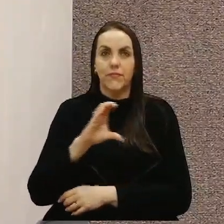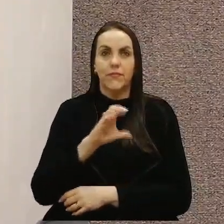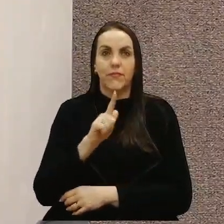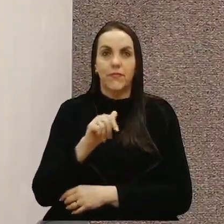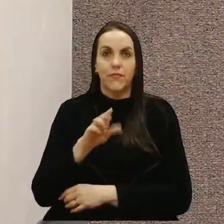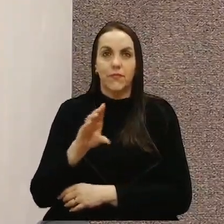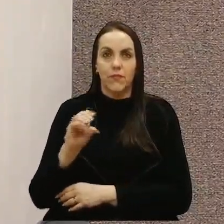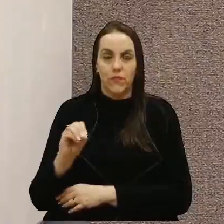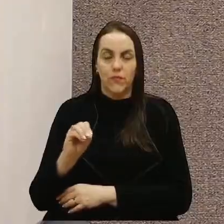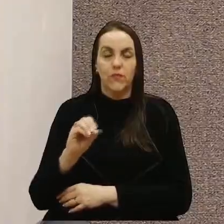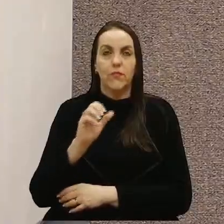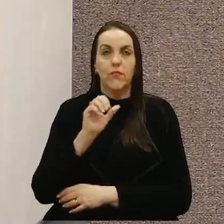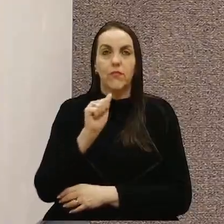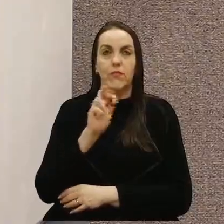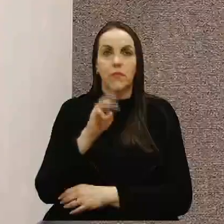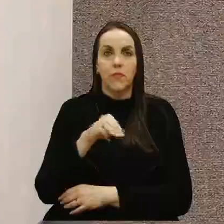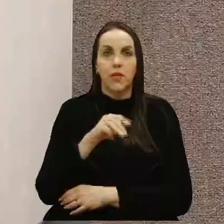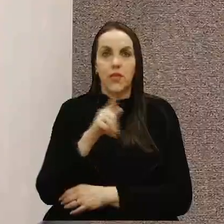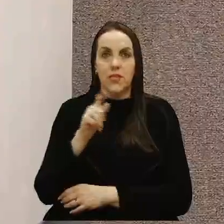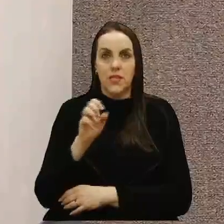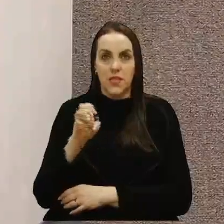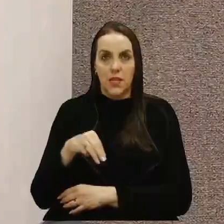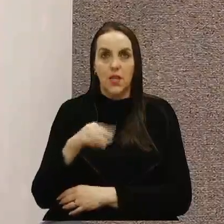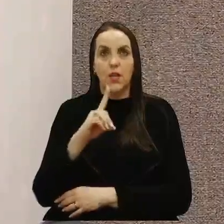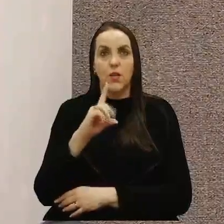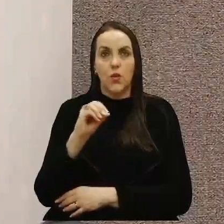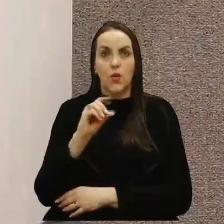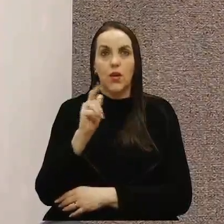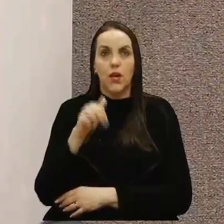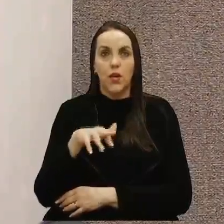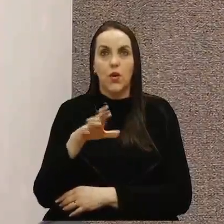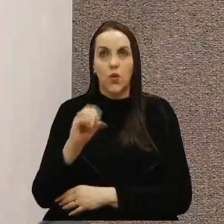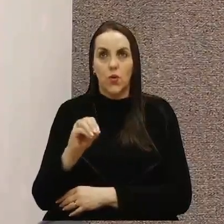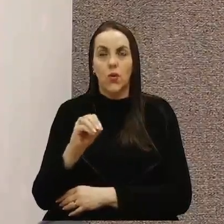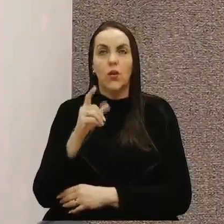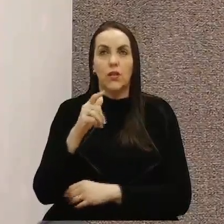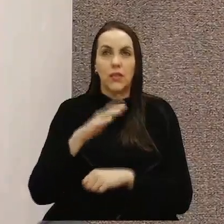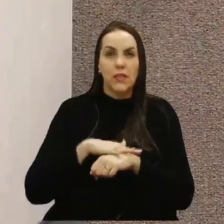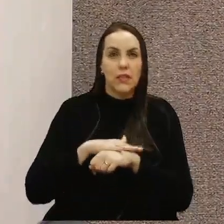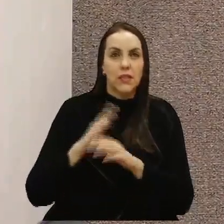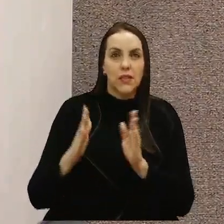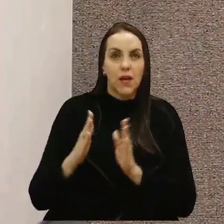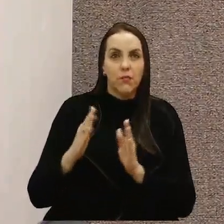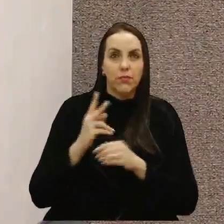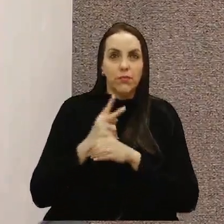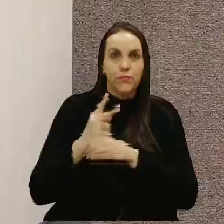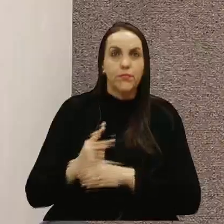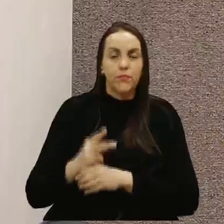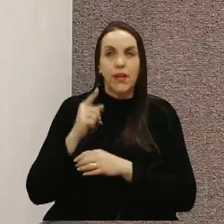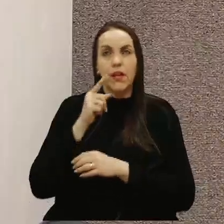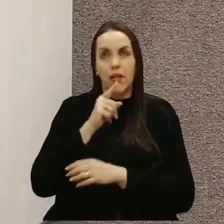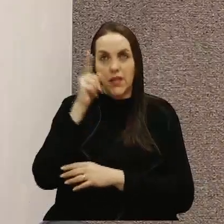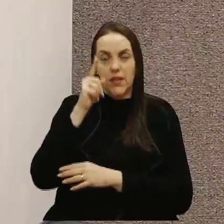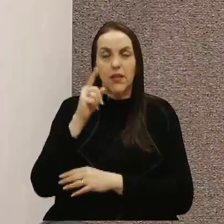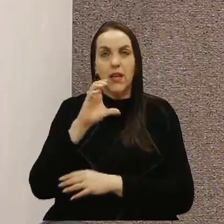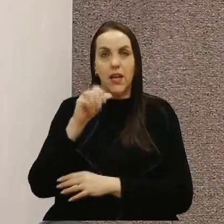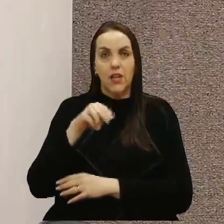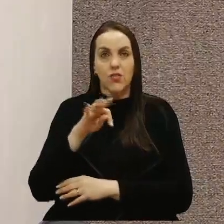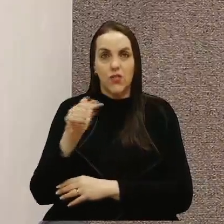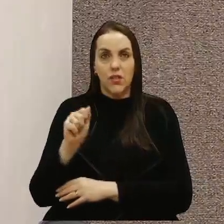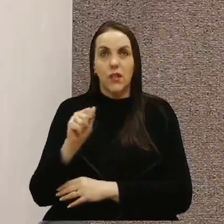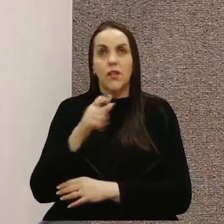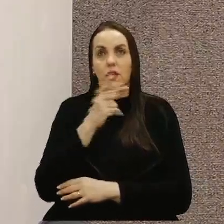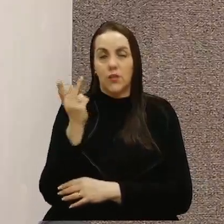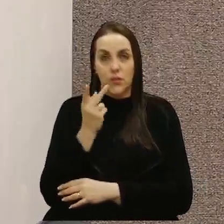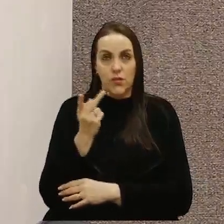Amanhã nos deixam aqui de maneira definitiva, estavam temporariamente instalados aqui na cantina da Câmara. Então, todo sucesso aí ao Ricardo, ao